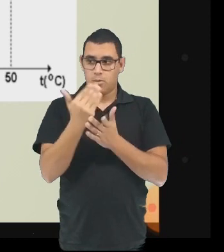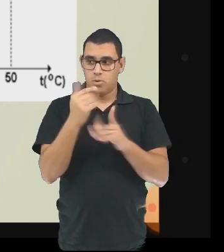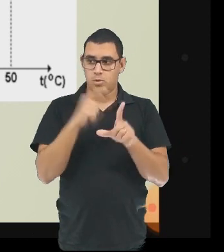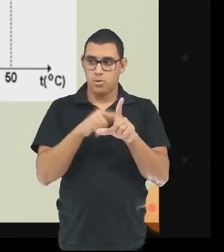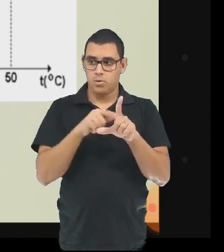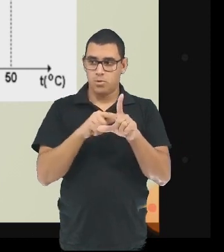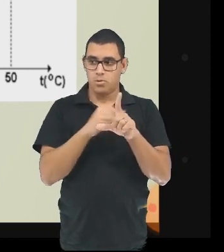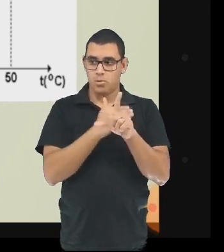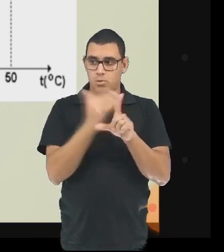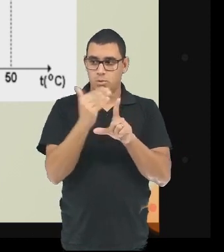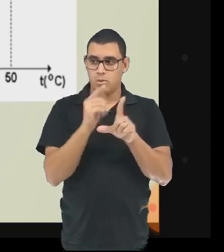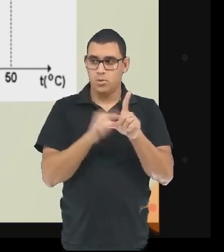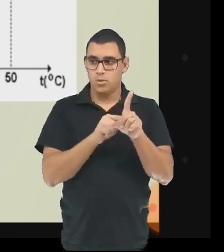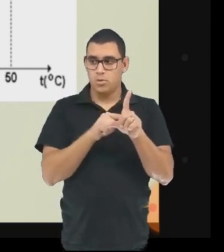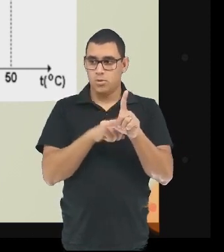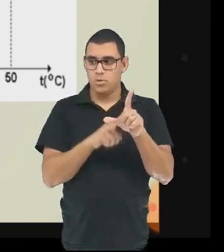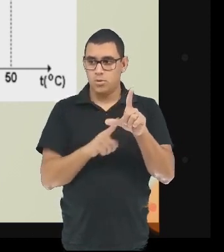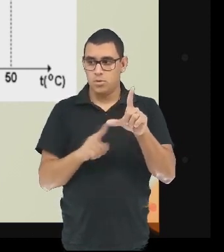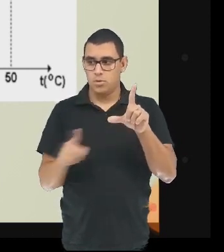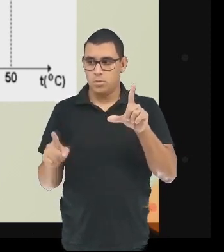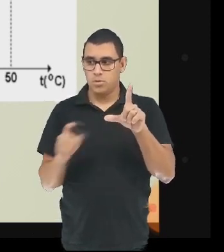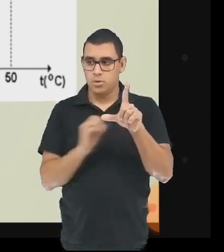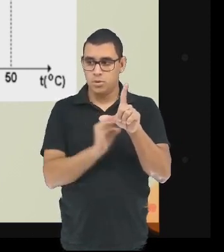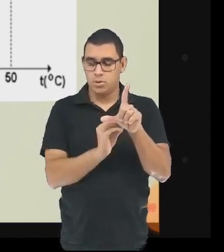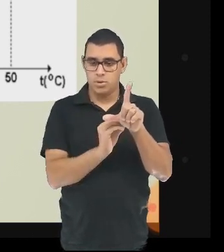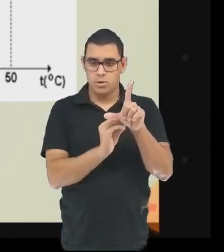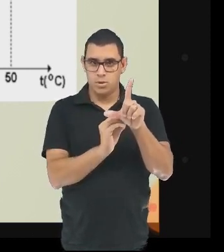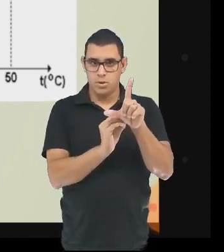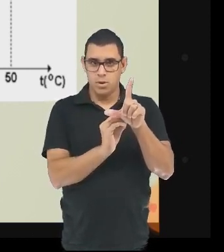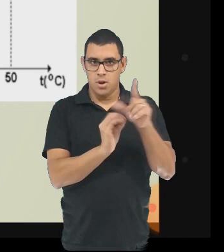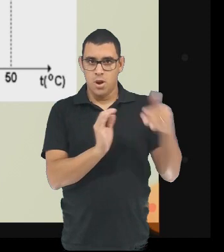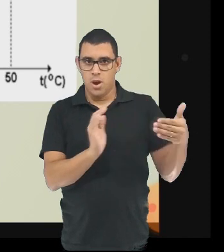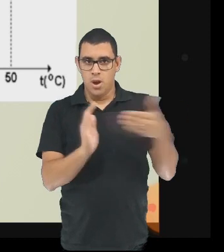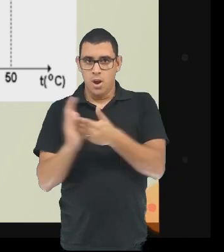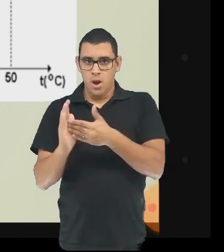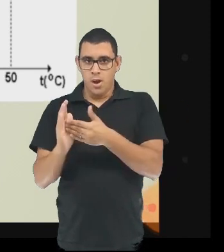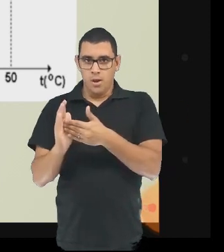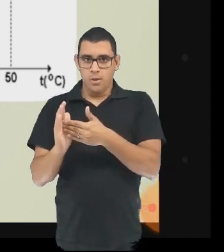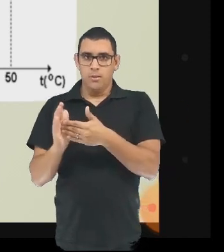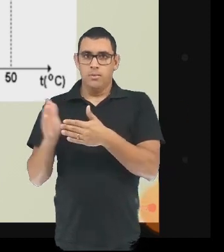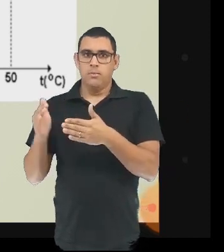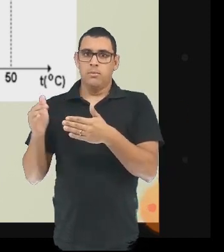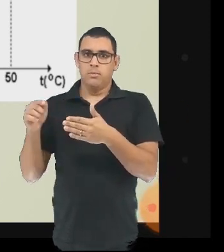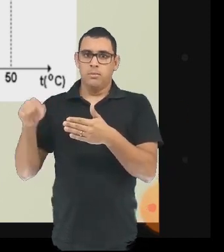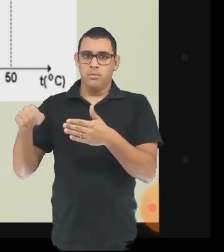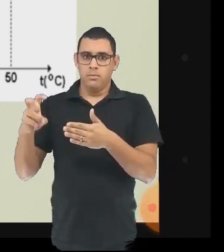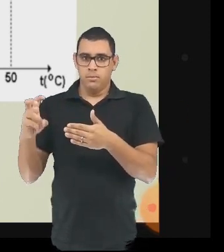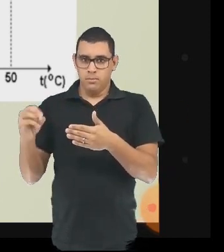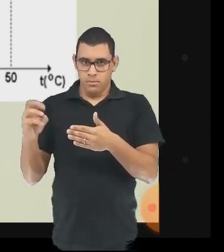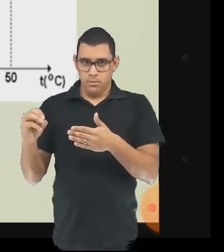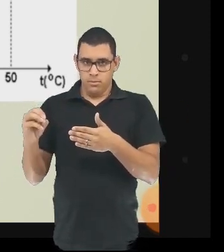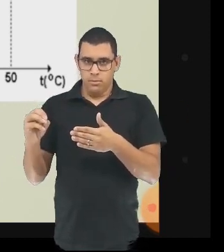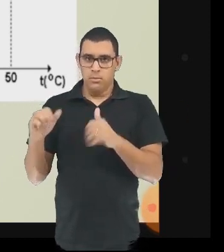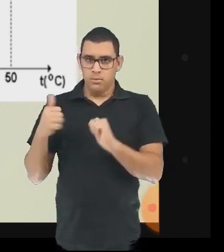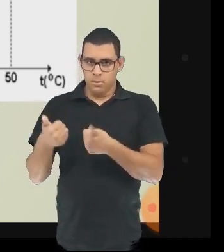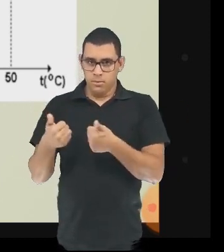o corpo apresentava, e nós temos a temperatura de 0 graus inicialmente e a temperatura